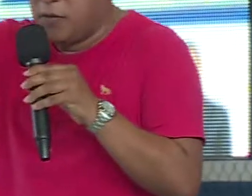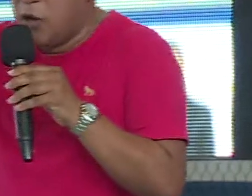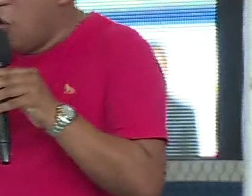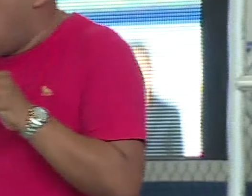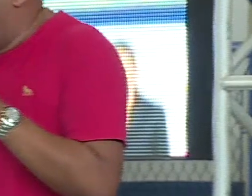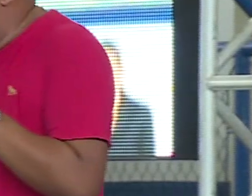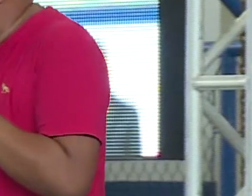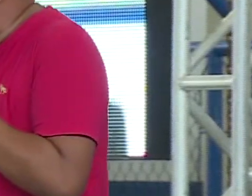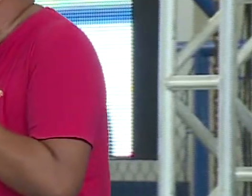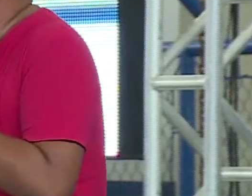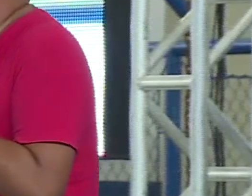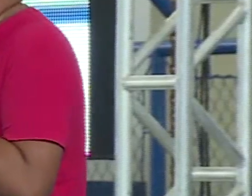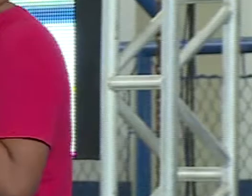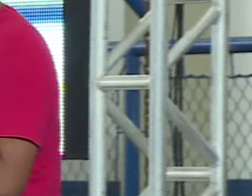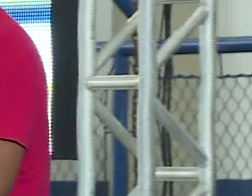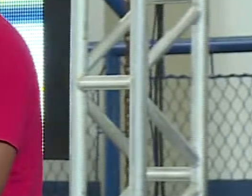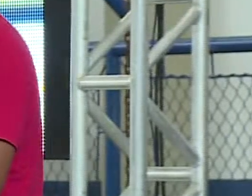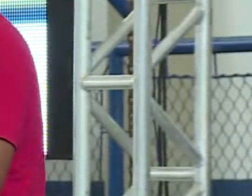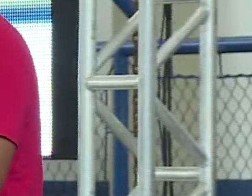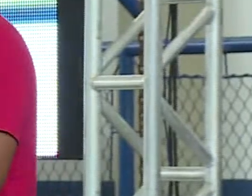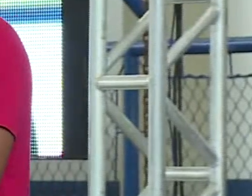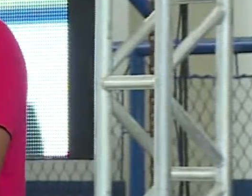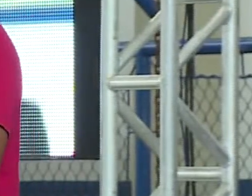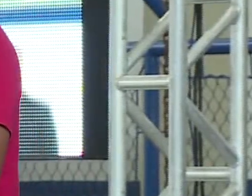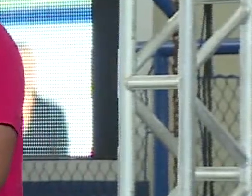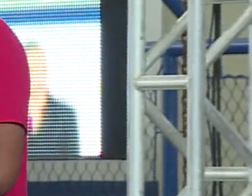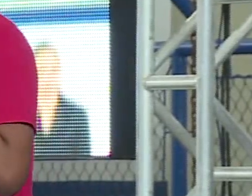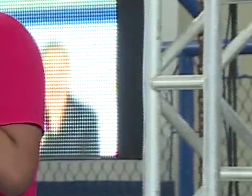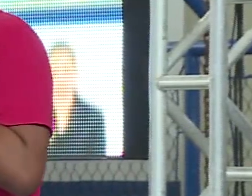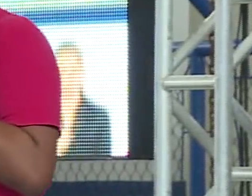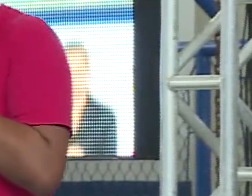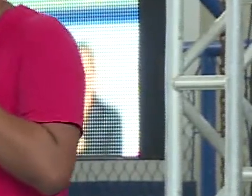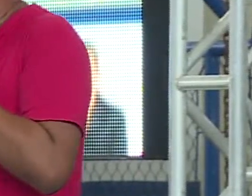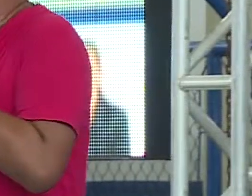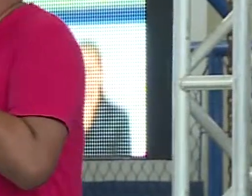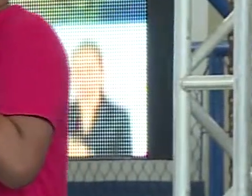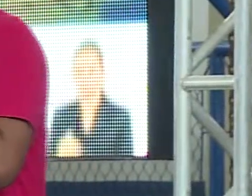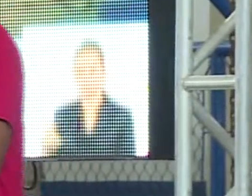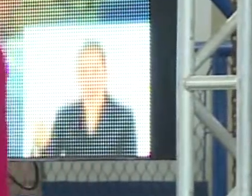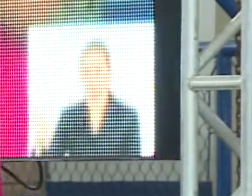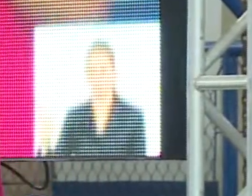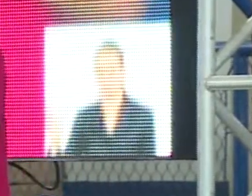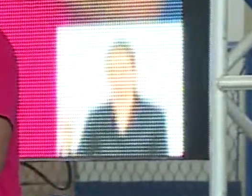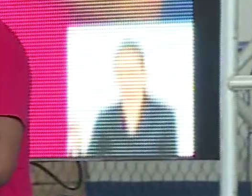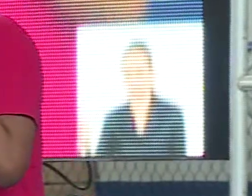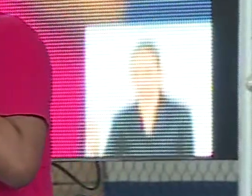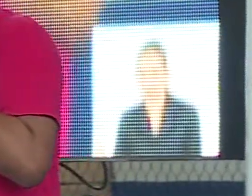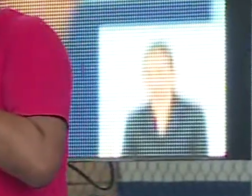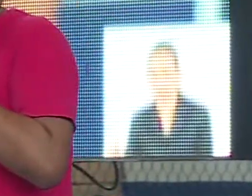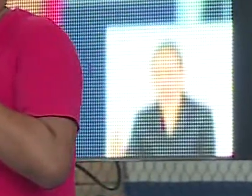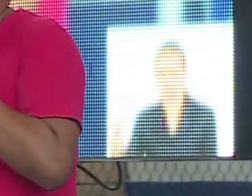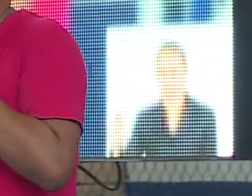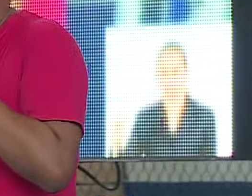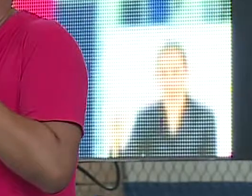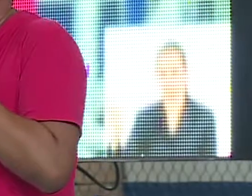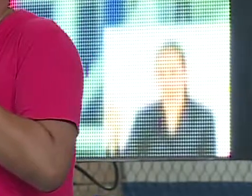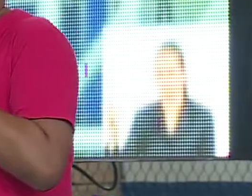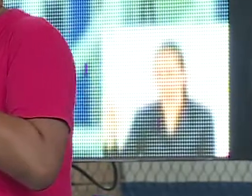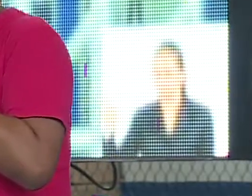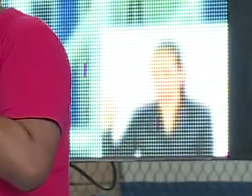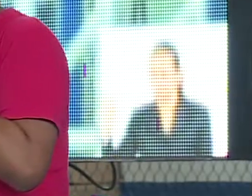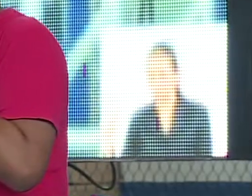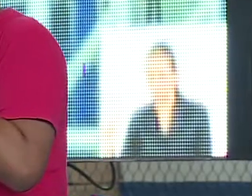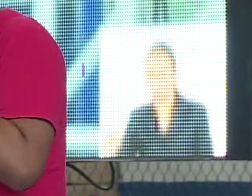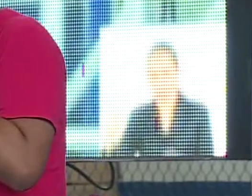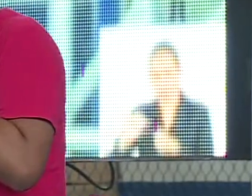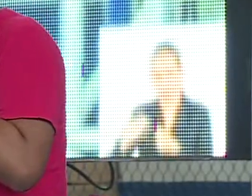galera. O biocombustível é produzido a partir de vegetais. 3 são os principais biocombustíveis.